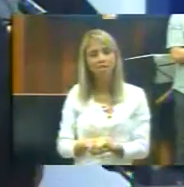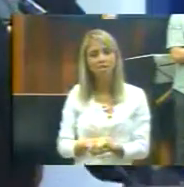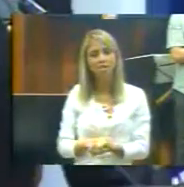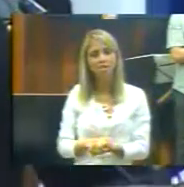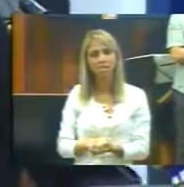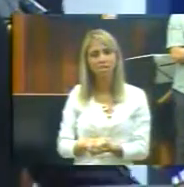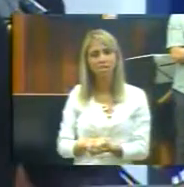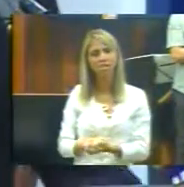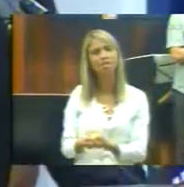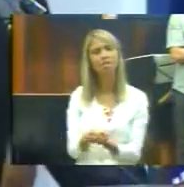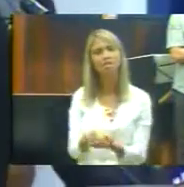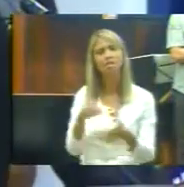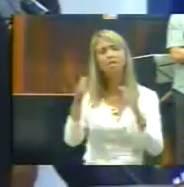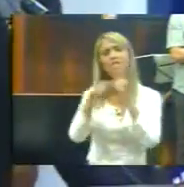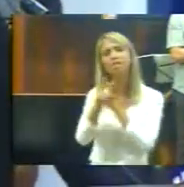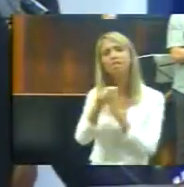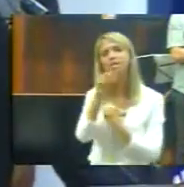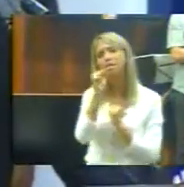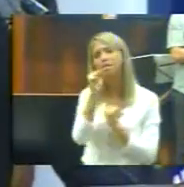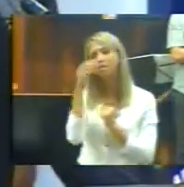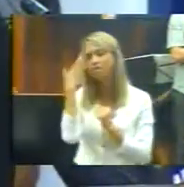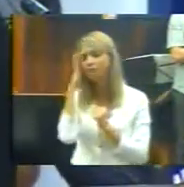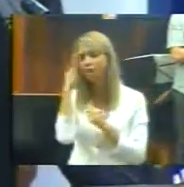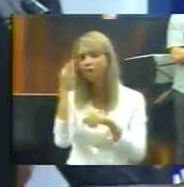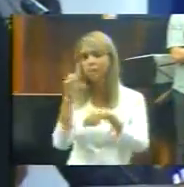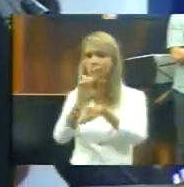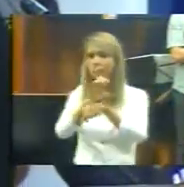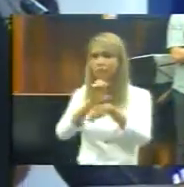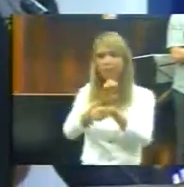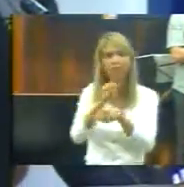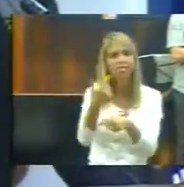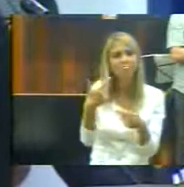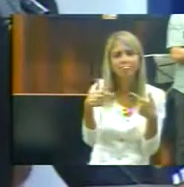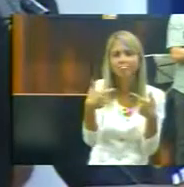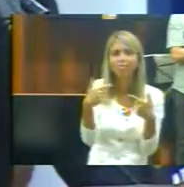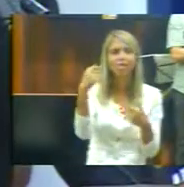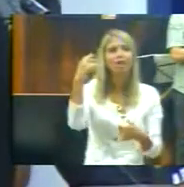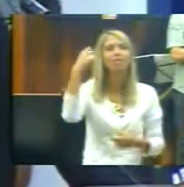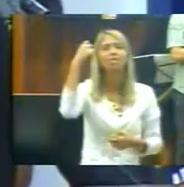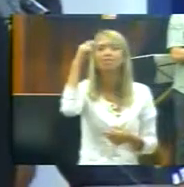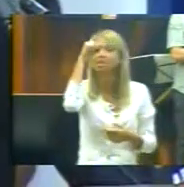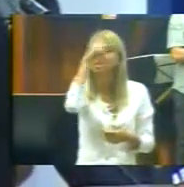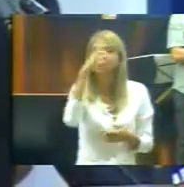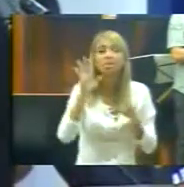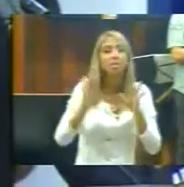Você pode ter a noção de que o Estado, ele não está bem das pernas, todo mundo sabe disso, mas